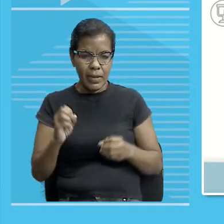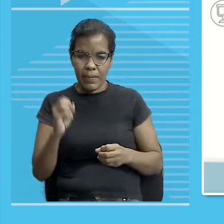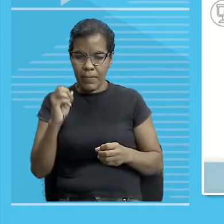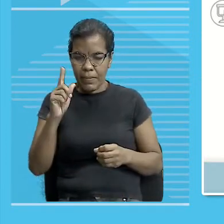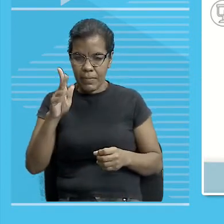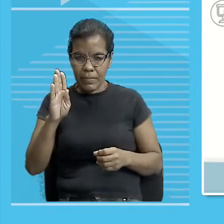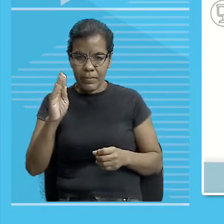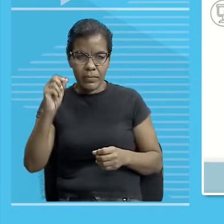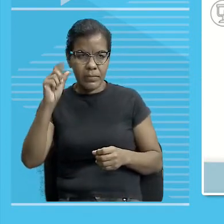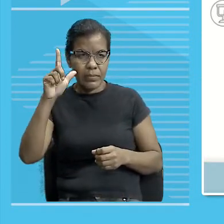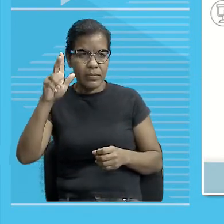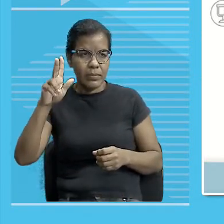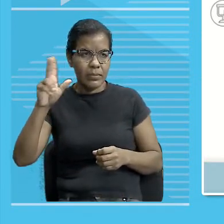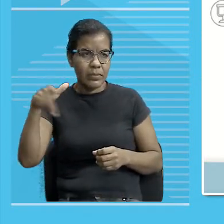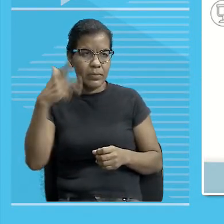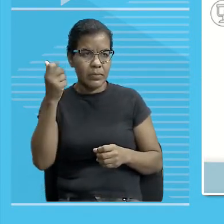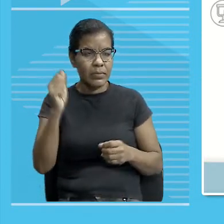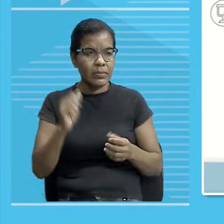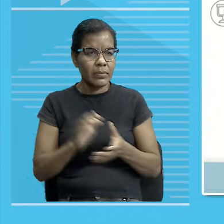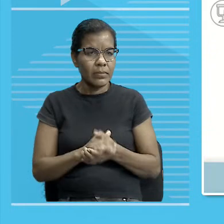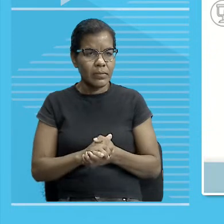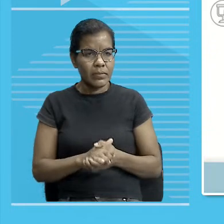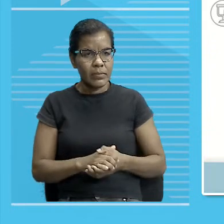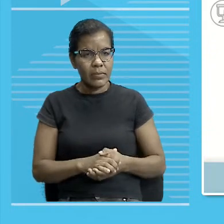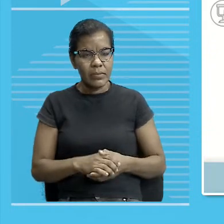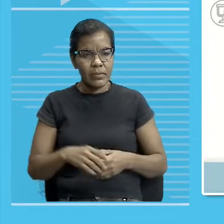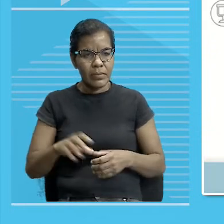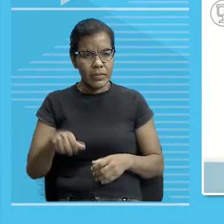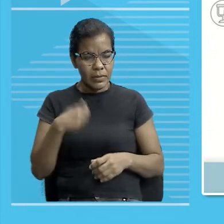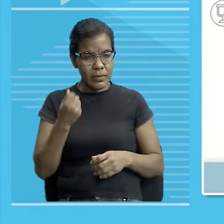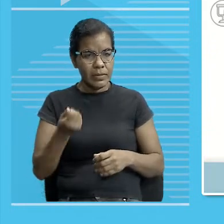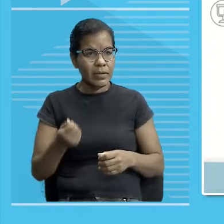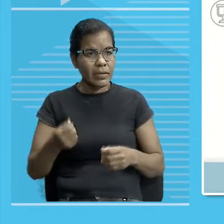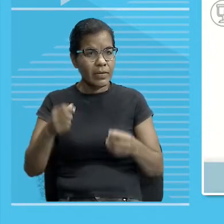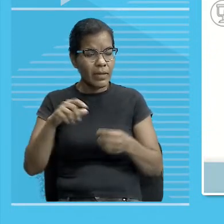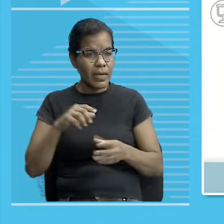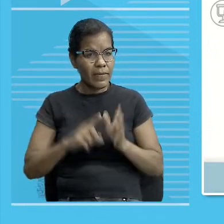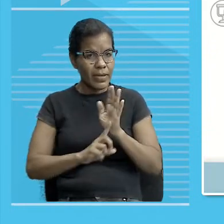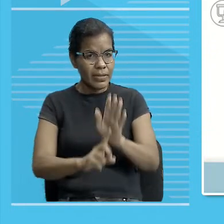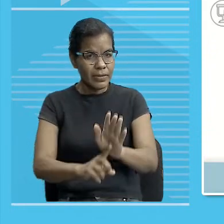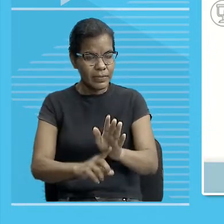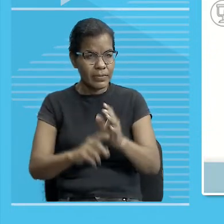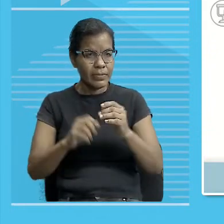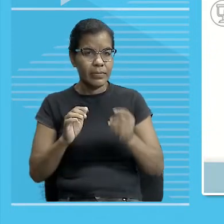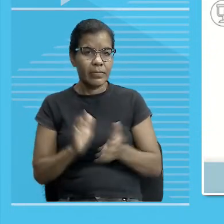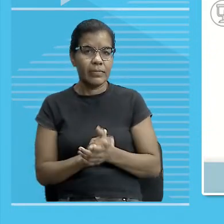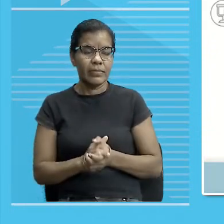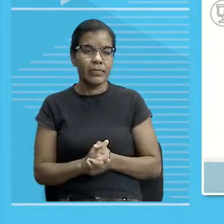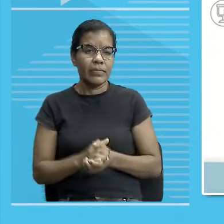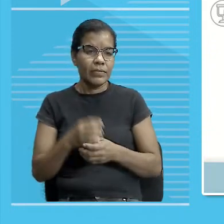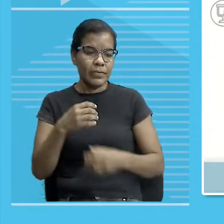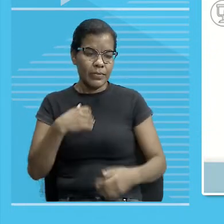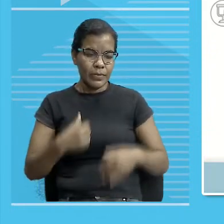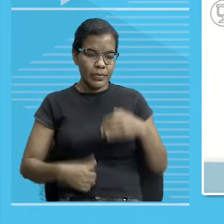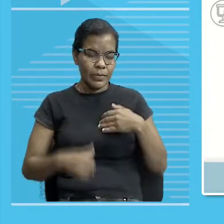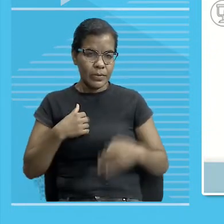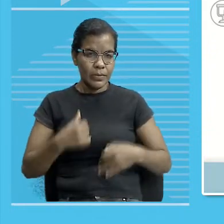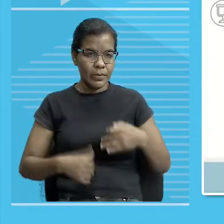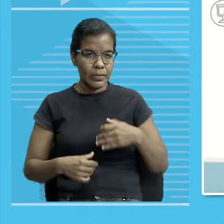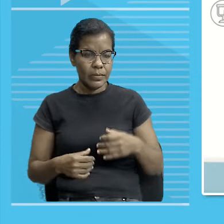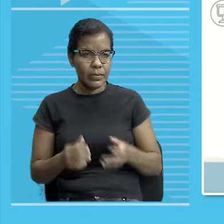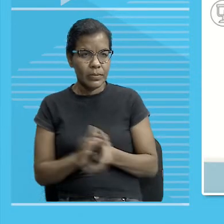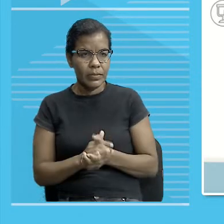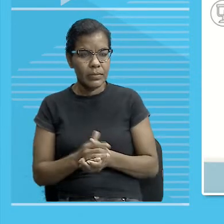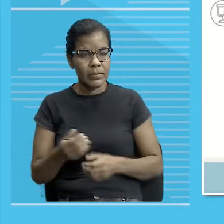da verruga. Dos sintomas e dos sinais que elas fazem aparecer no corpo do indivíduo